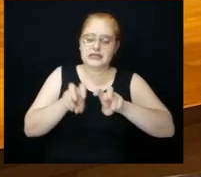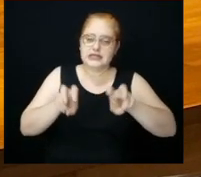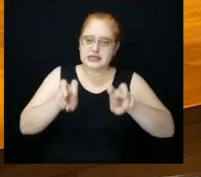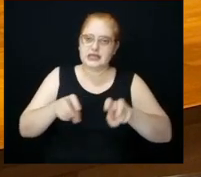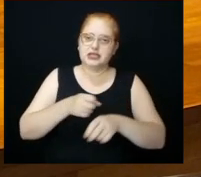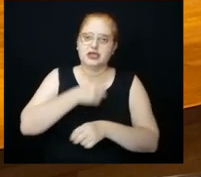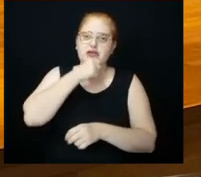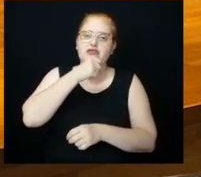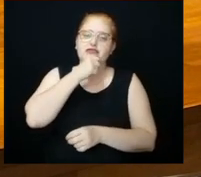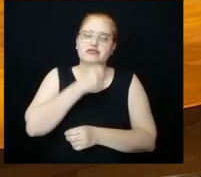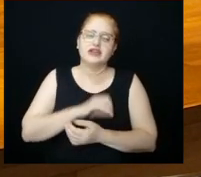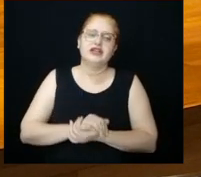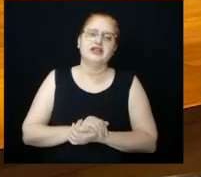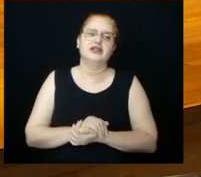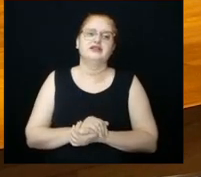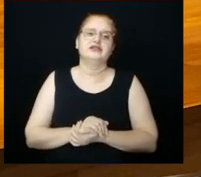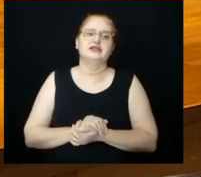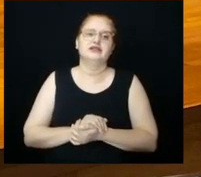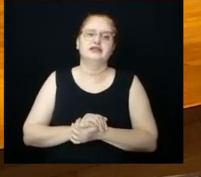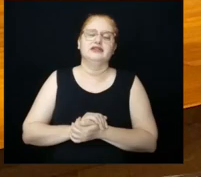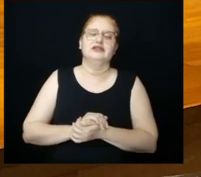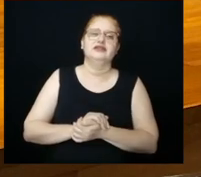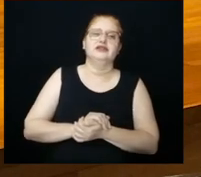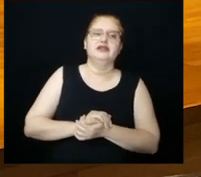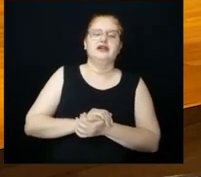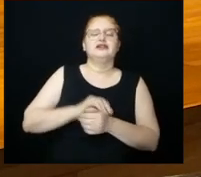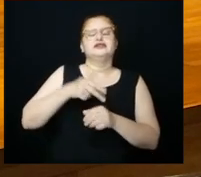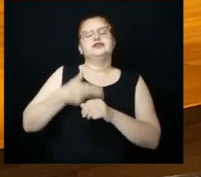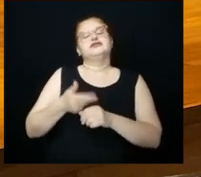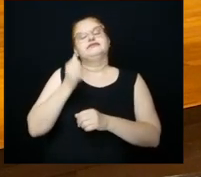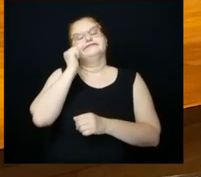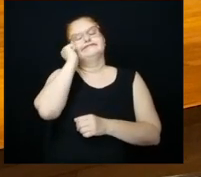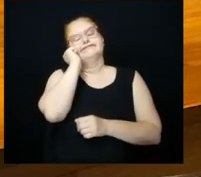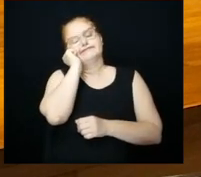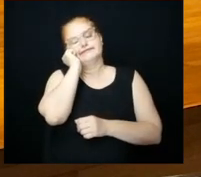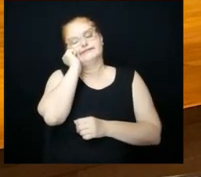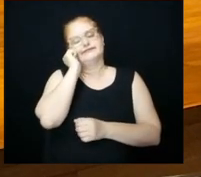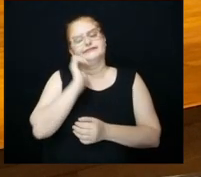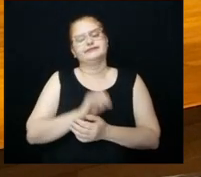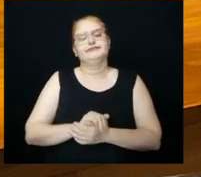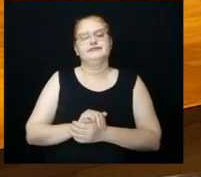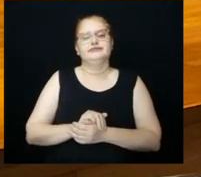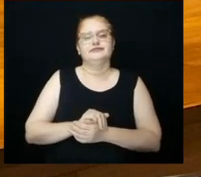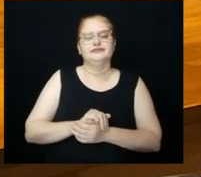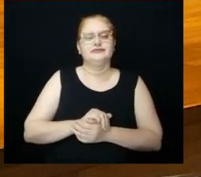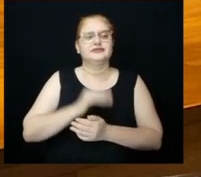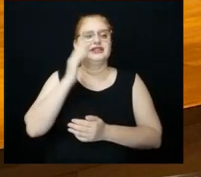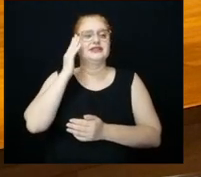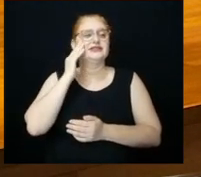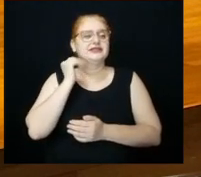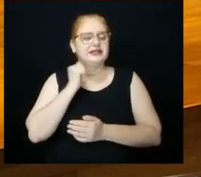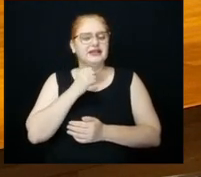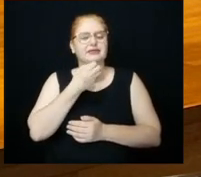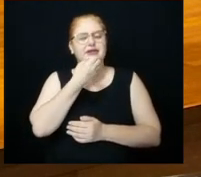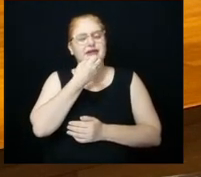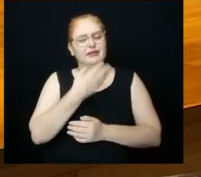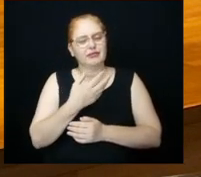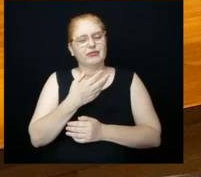o velho, impávido, já se deitou a pousar. De olhos fechados, espreguiça a voz. Sabe bem uma sombrinha